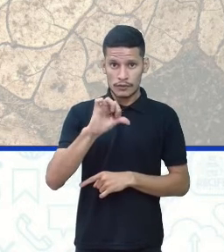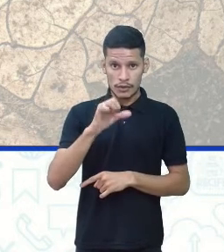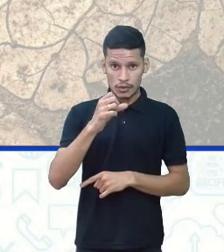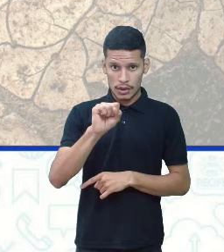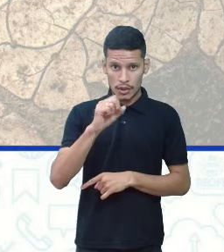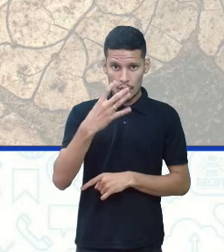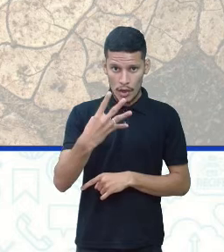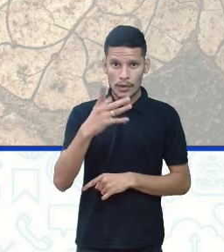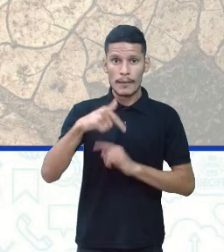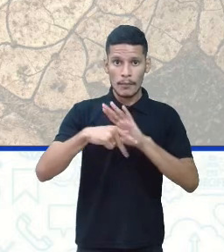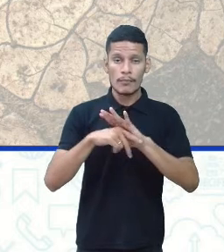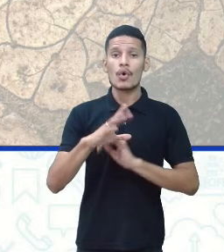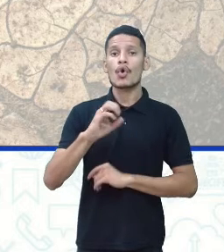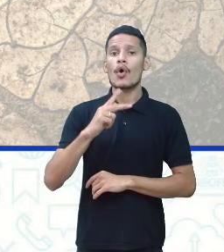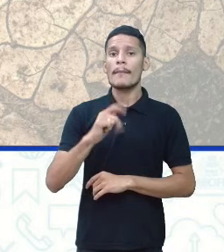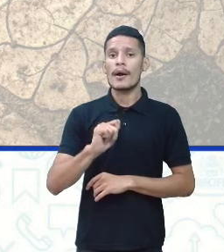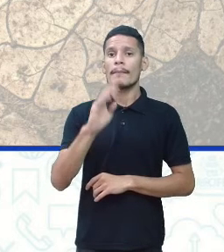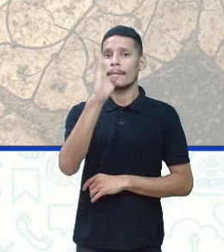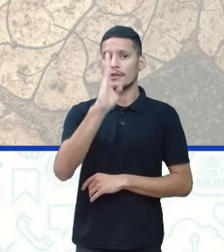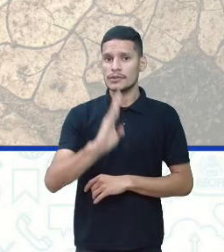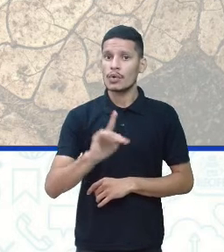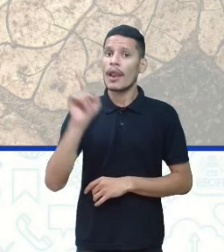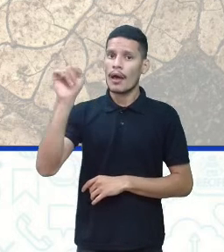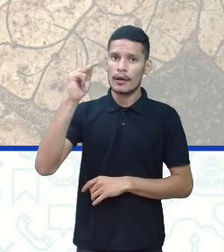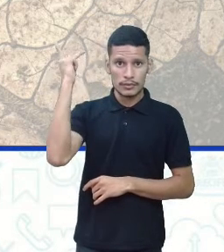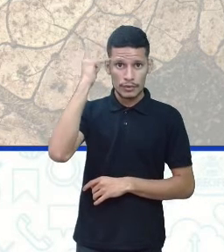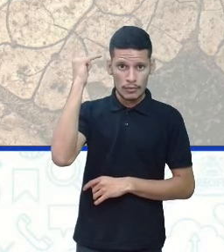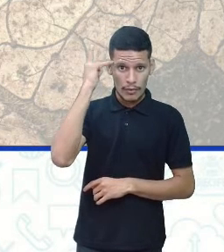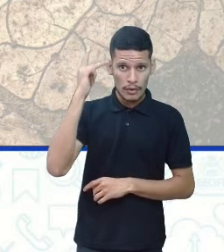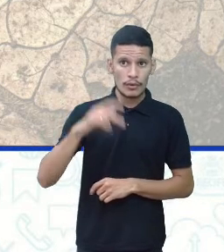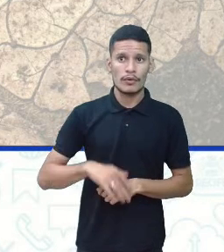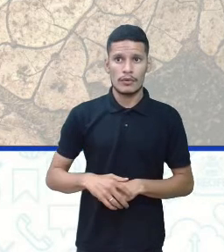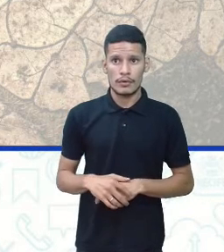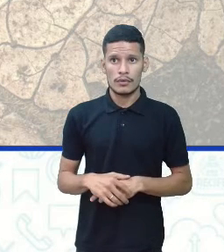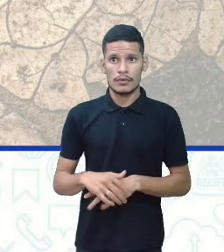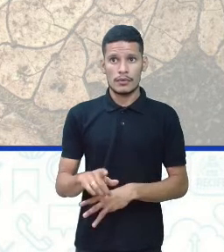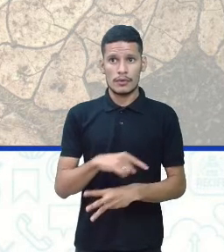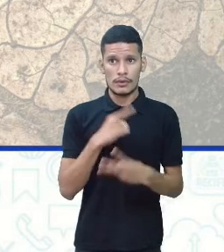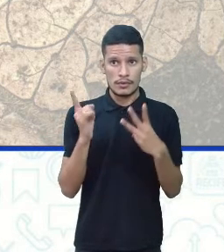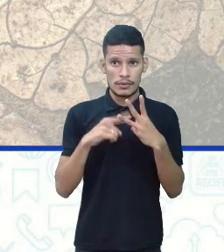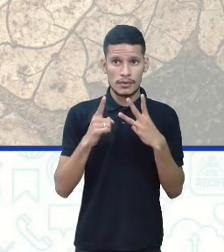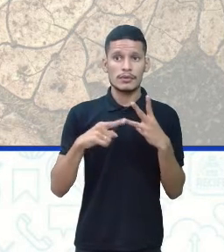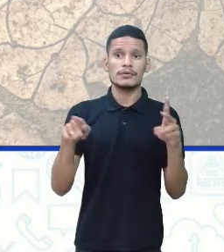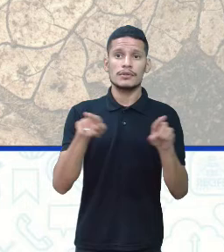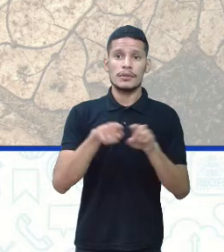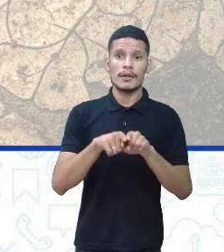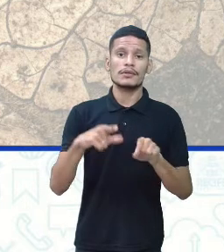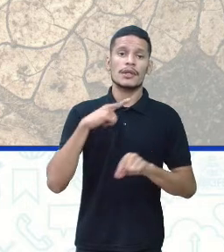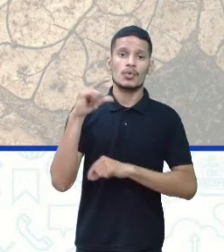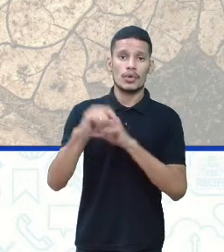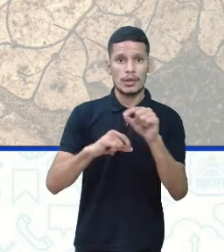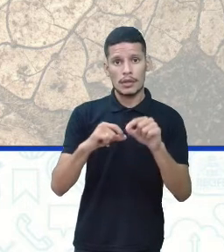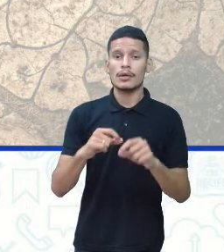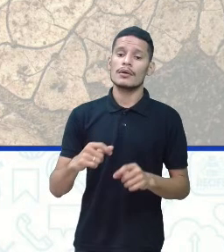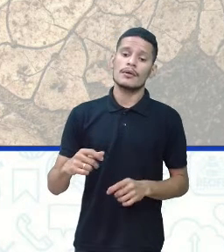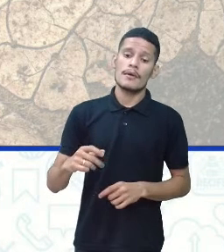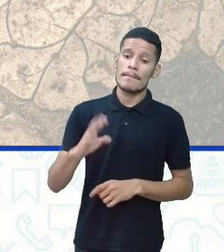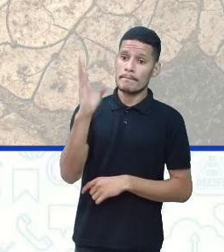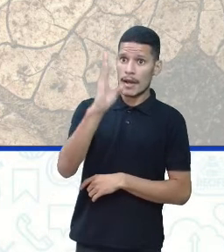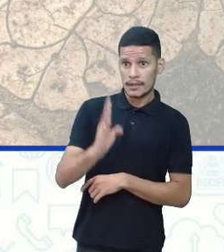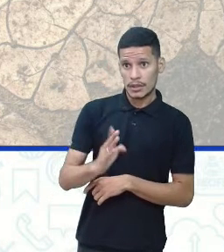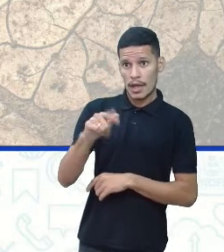do Brasil, que foi em São Paulo também, né? A gente também tem o Brasil